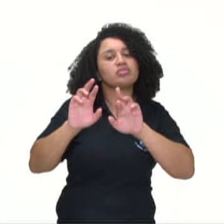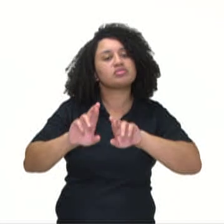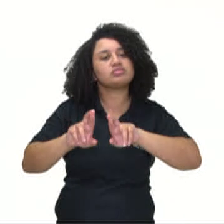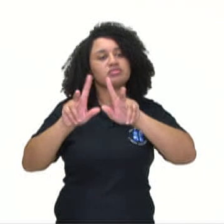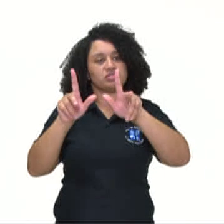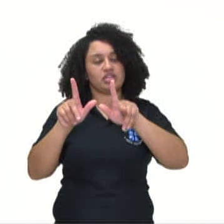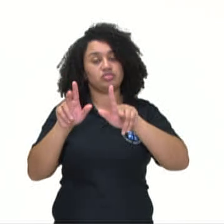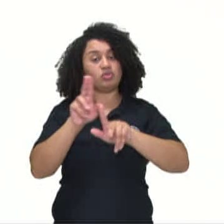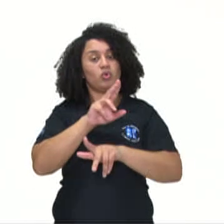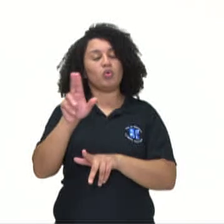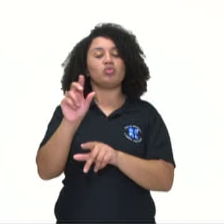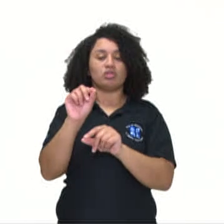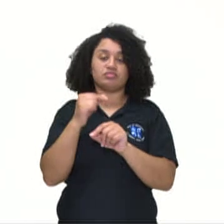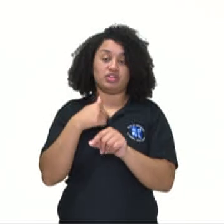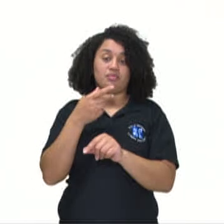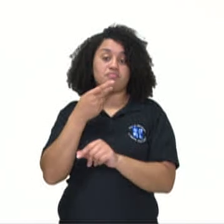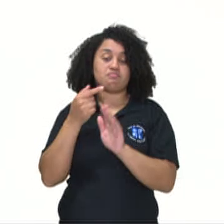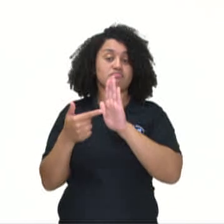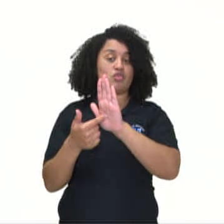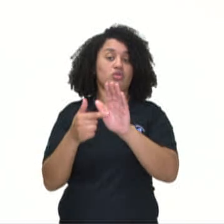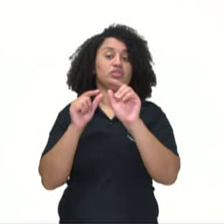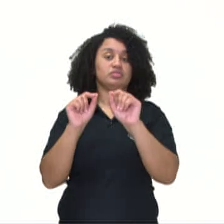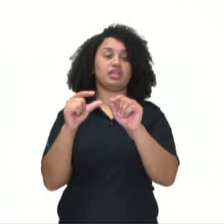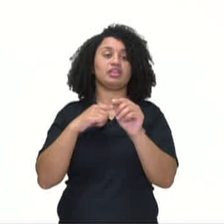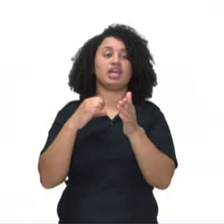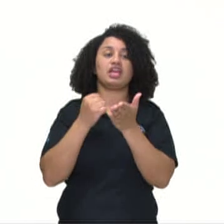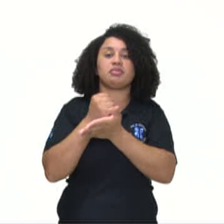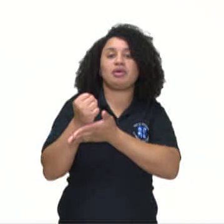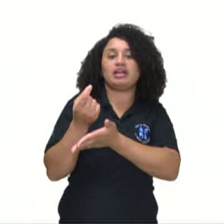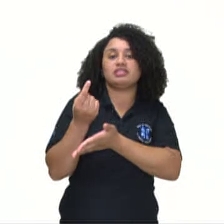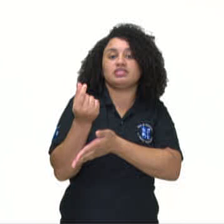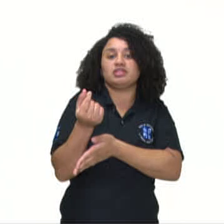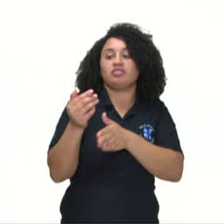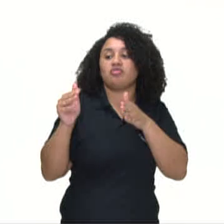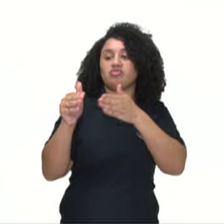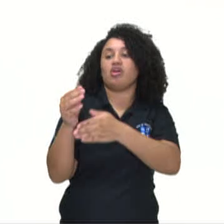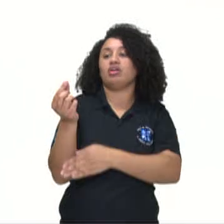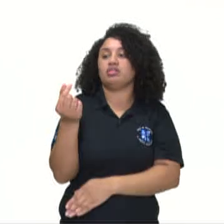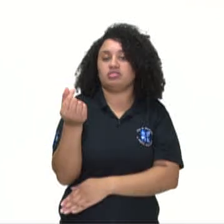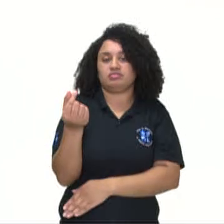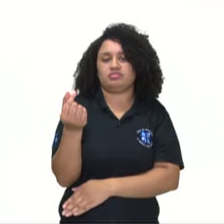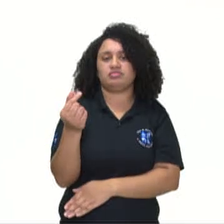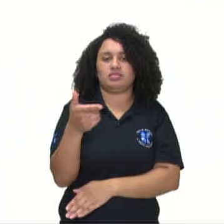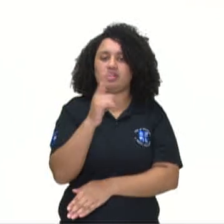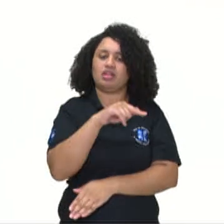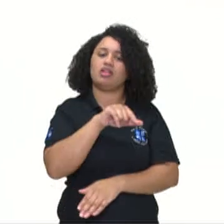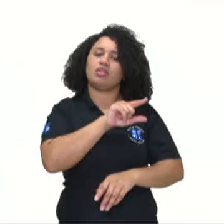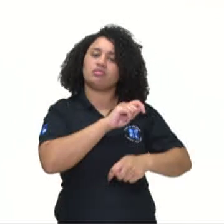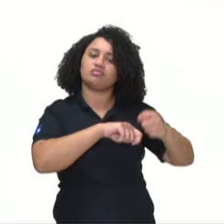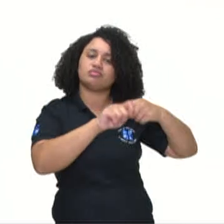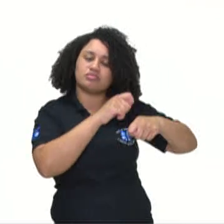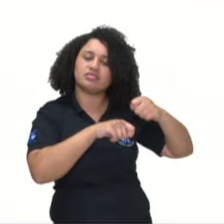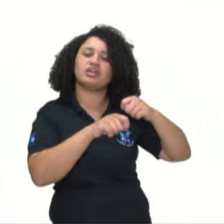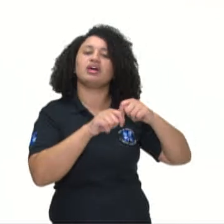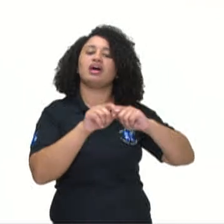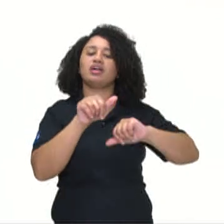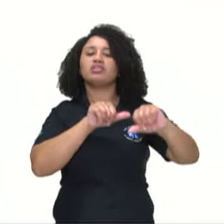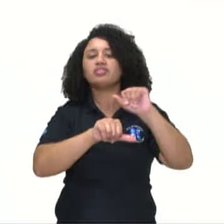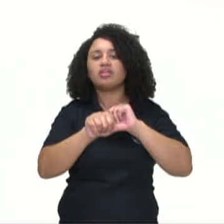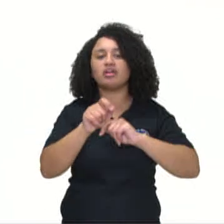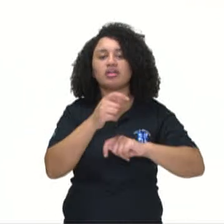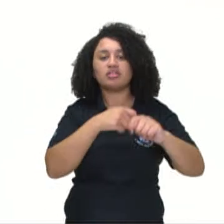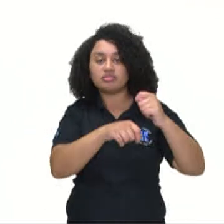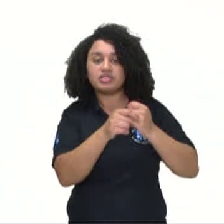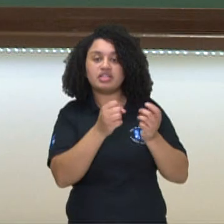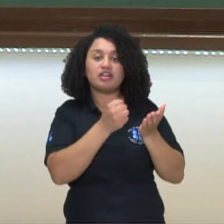o próprio nome já denota, ele tem uma base financeira. Então, observe, enquanto no comercial a troca comercial era a